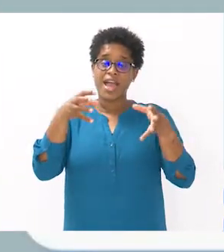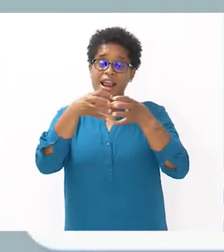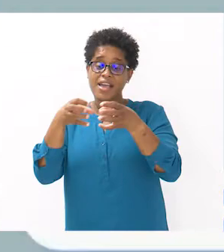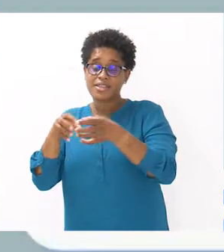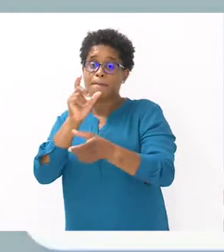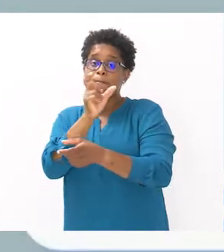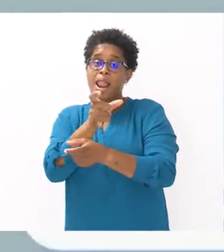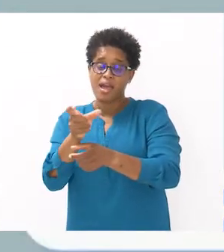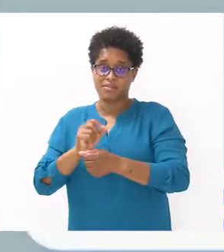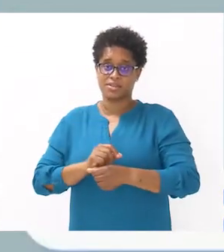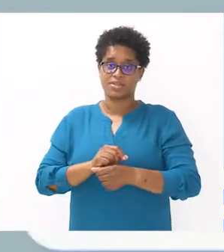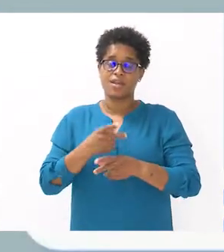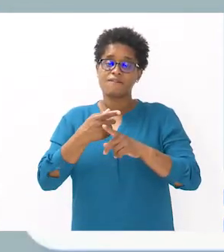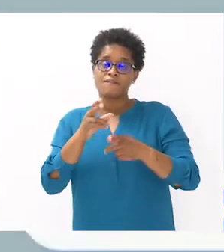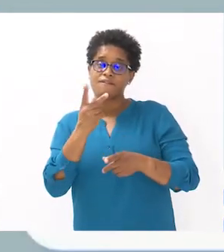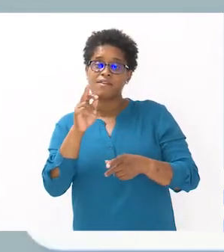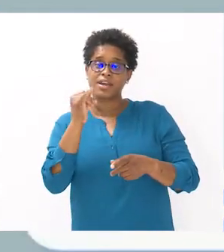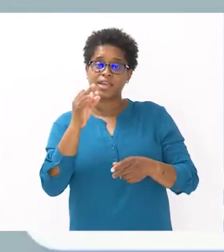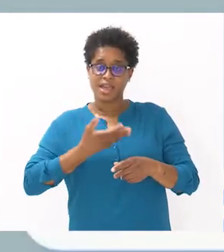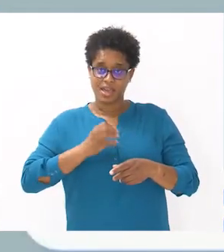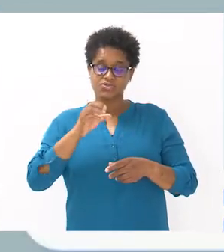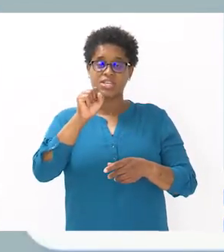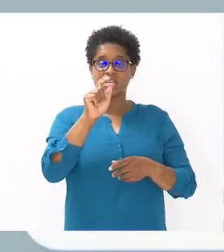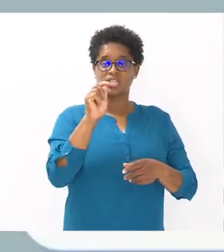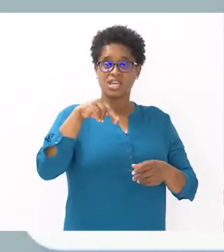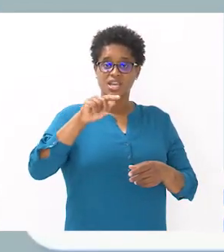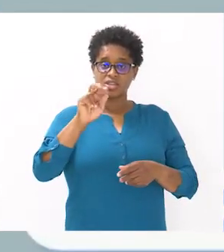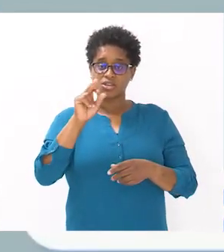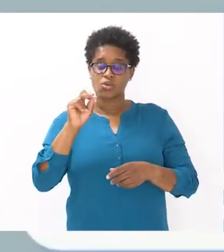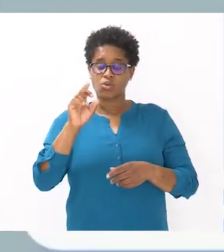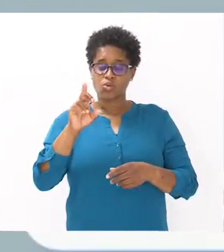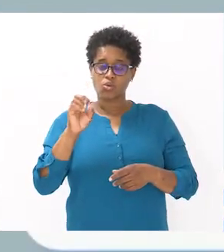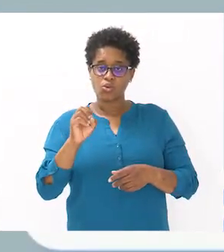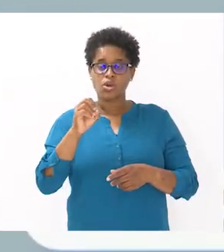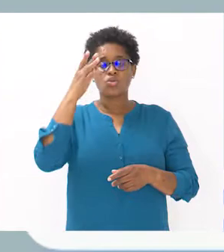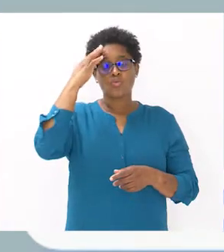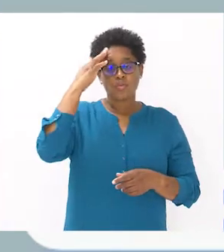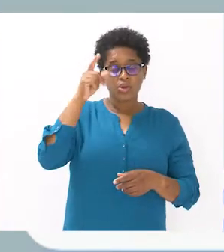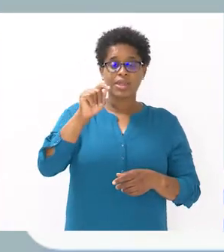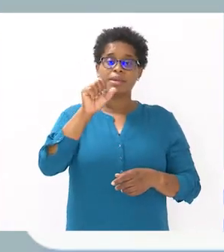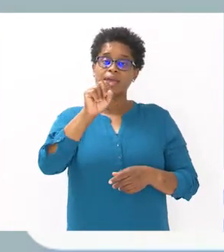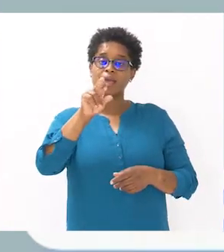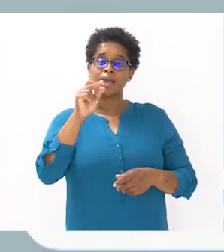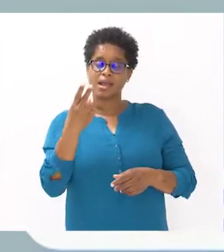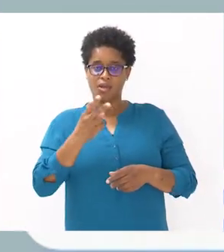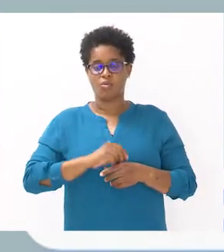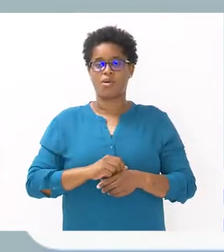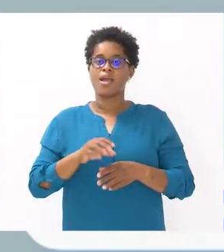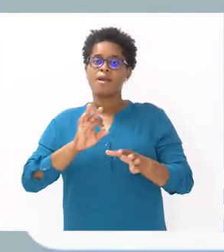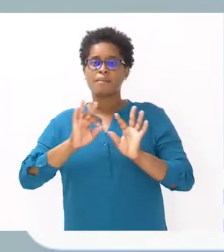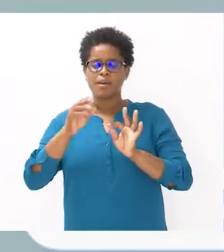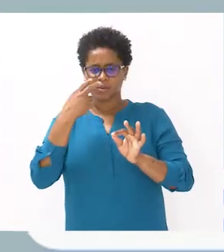palavras variáveis em género, em número e em grau. Repara